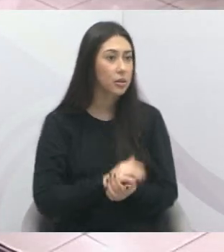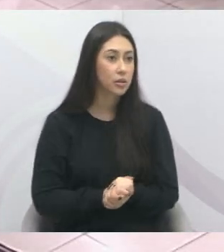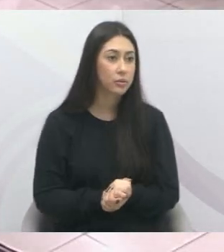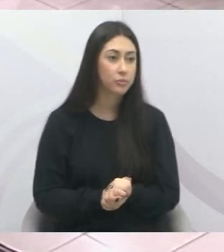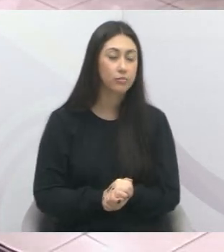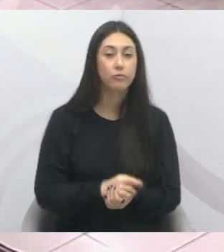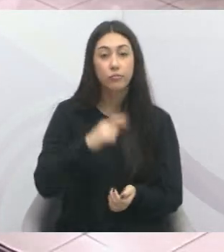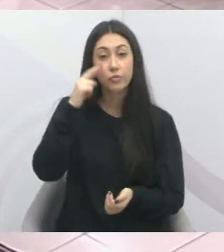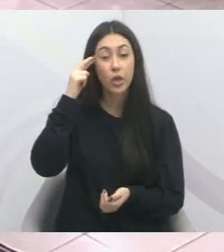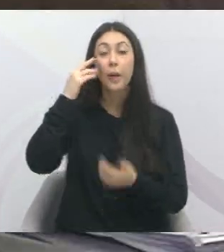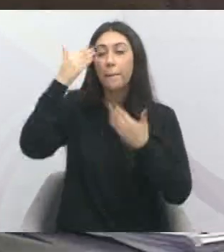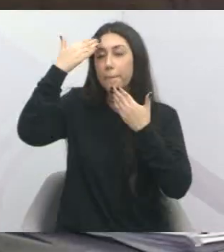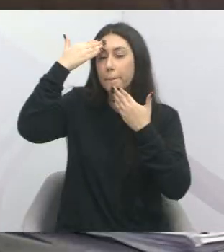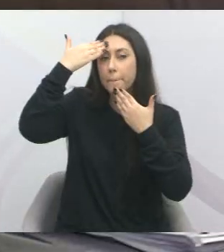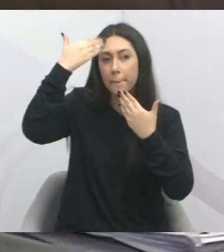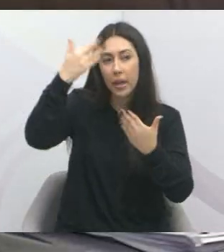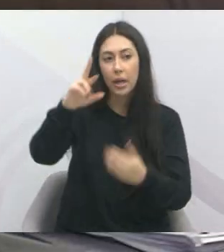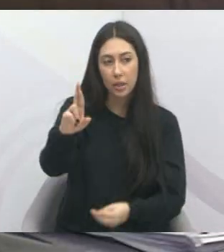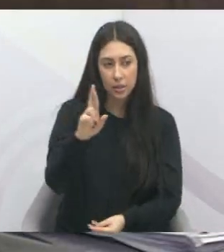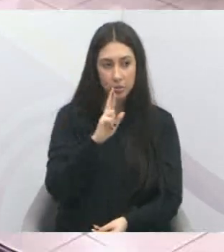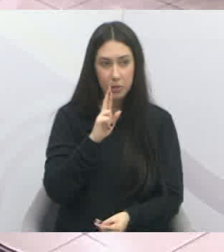Muito obrigado às respostas.